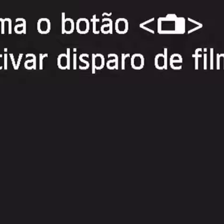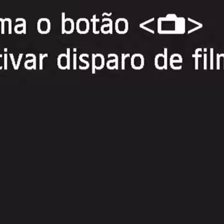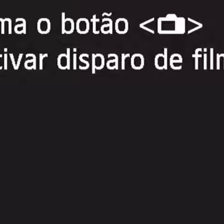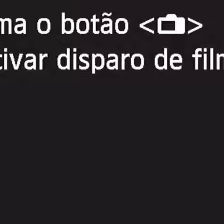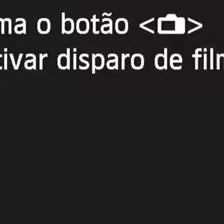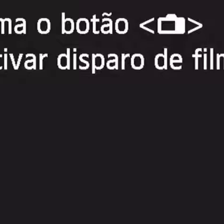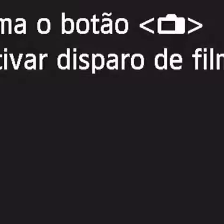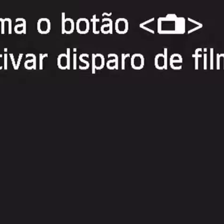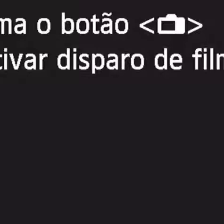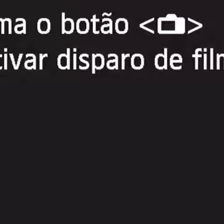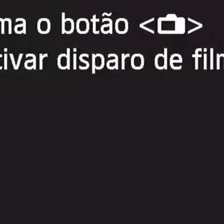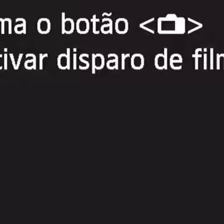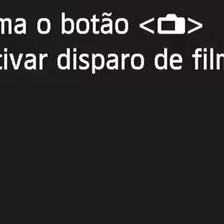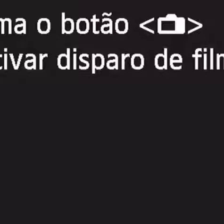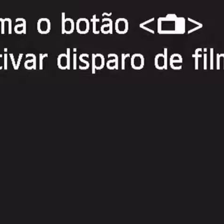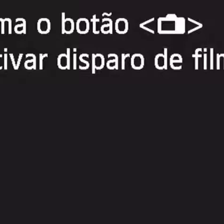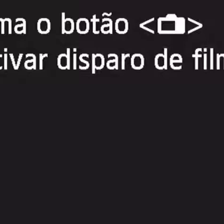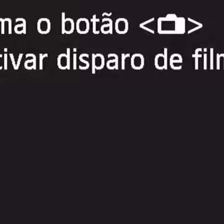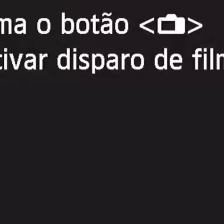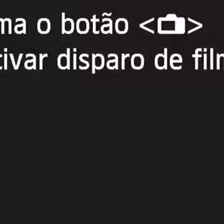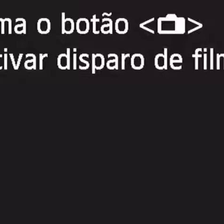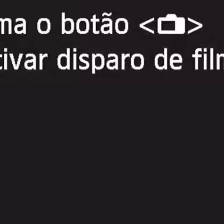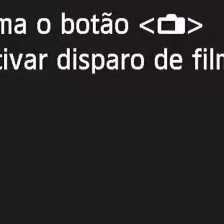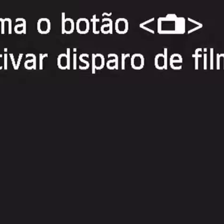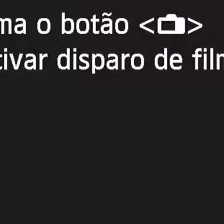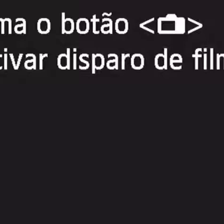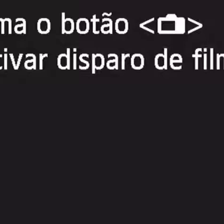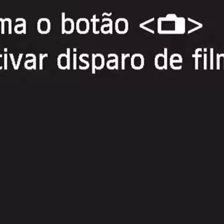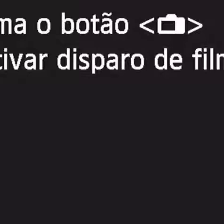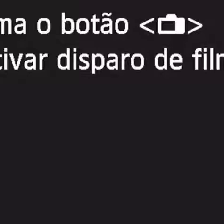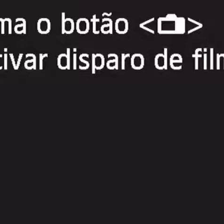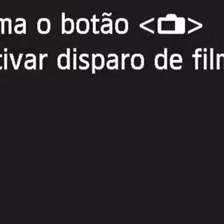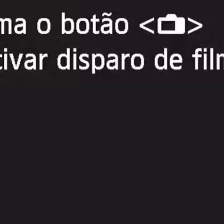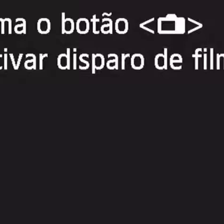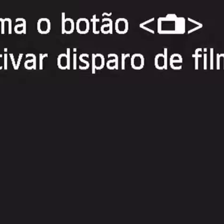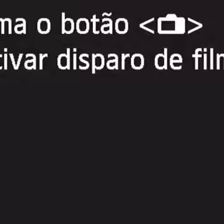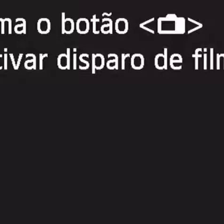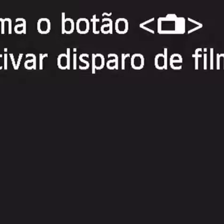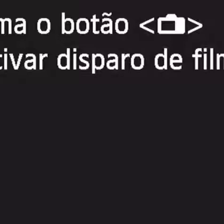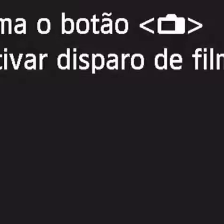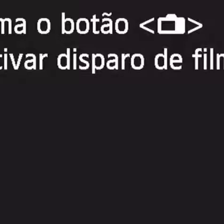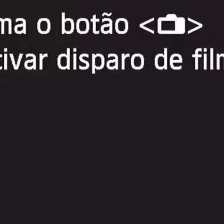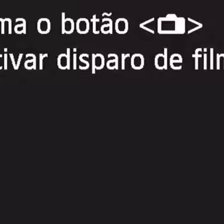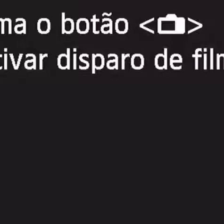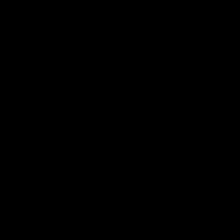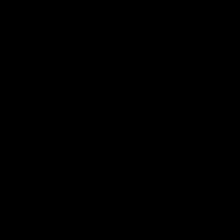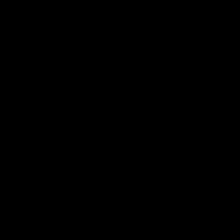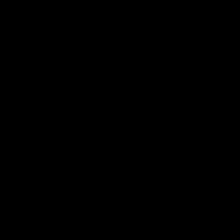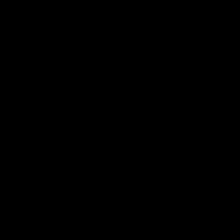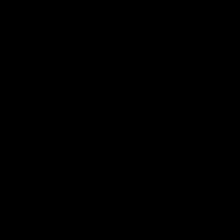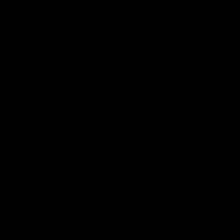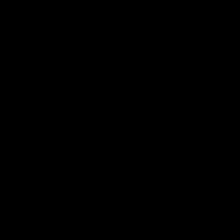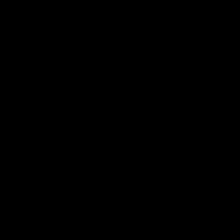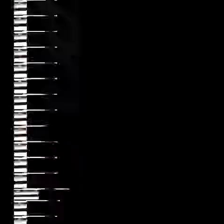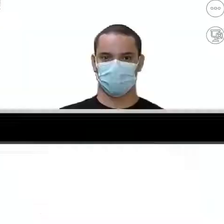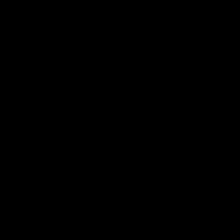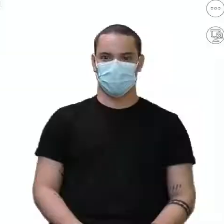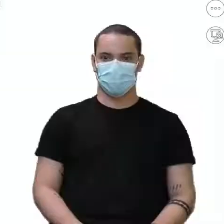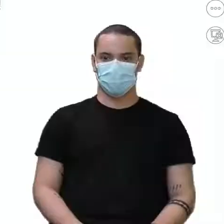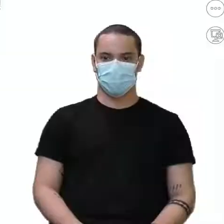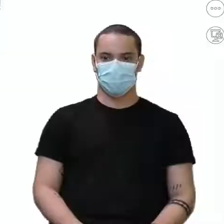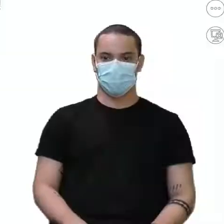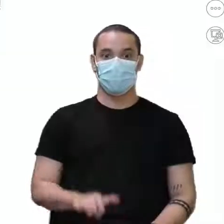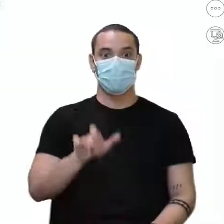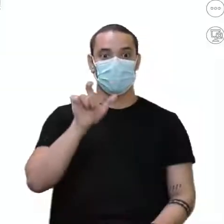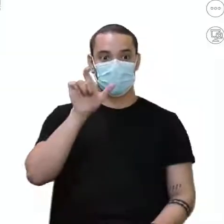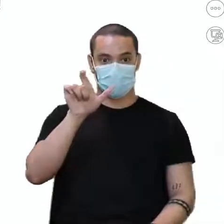menos eu consigo ver duas palavras parecidas com inglês. Aliás, iguais. A palavra international, que é internacional,